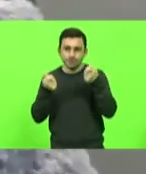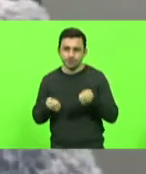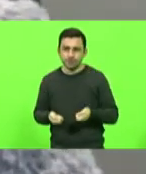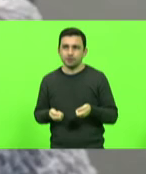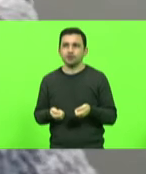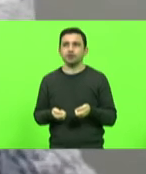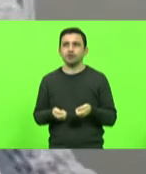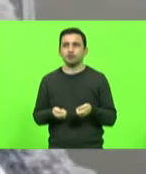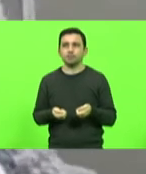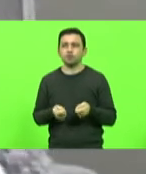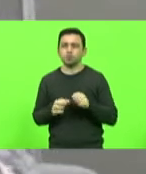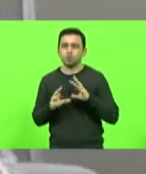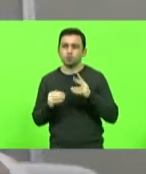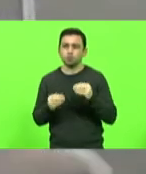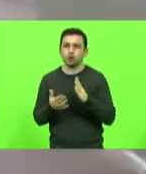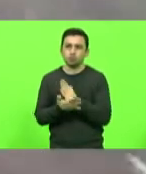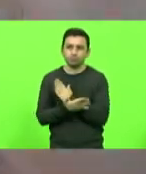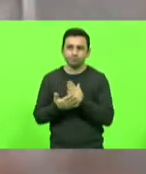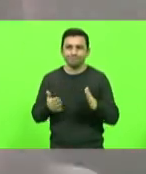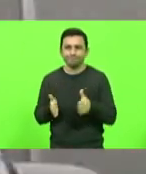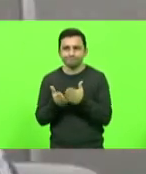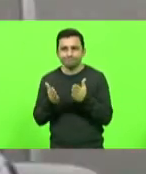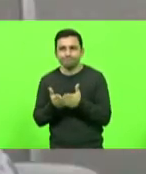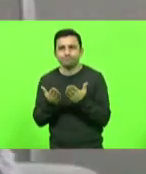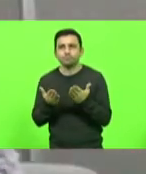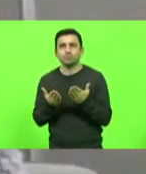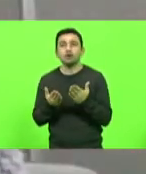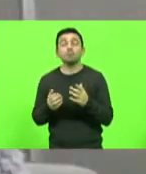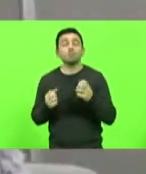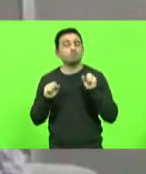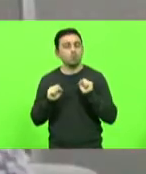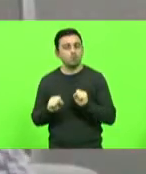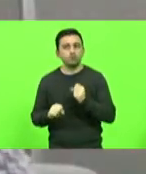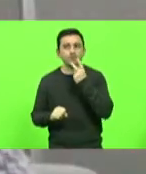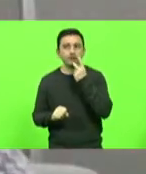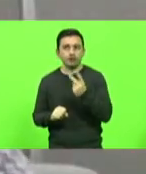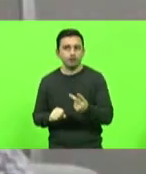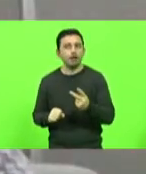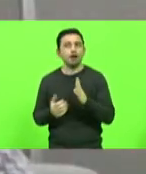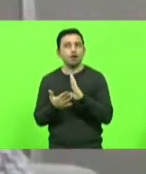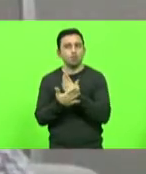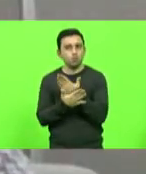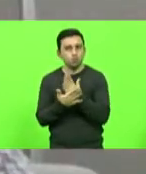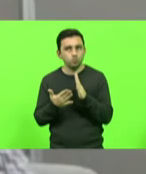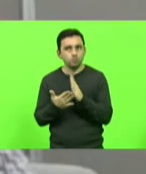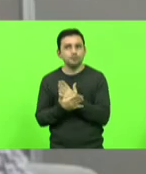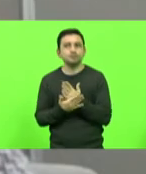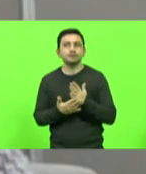grupos vulneráveis, nós podemos citar aqui algumas situações